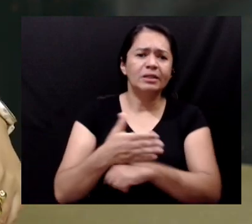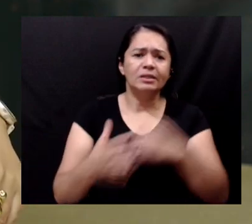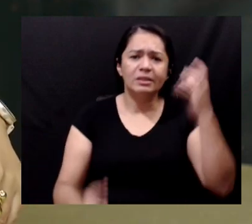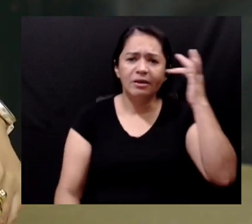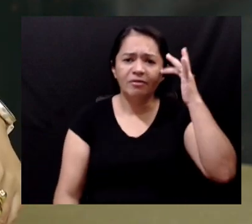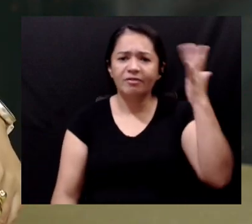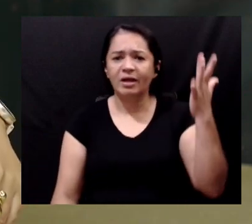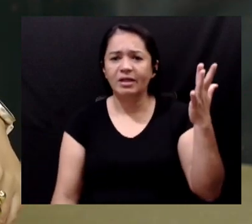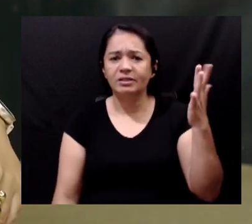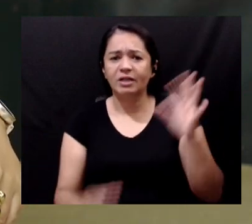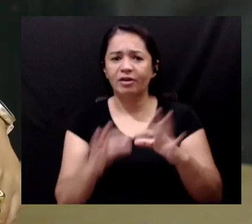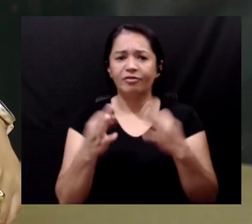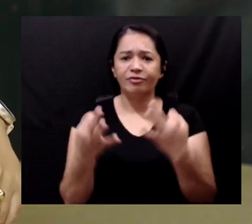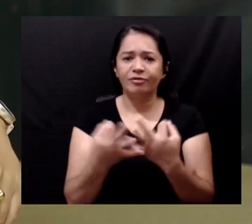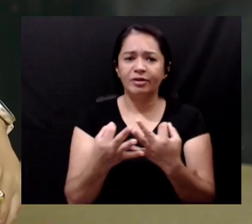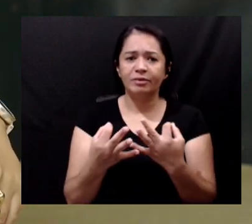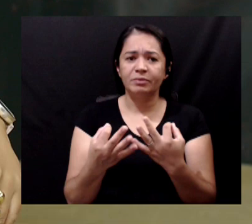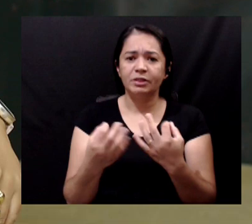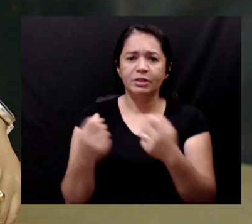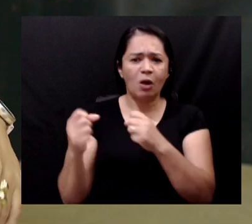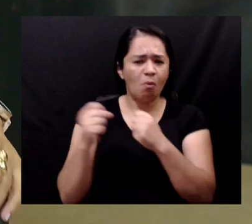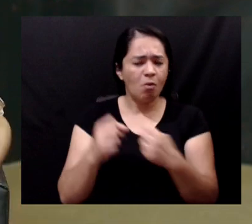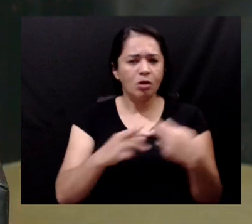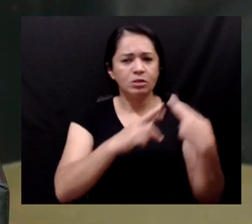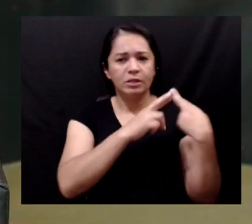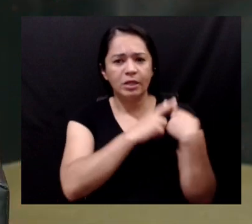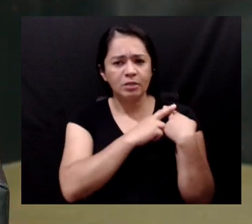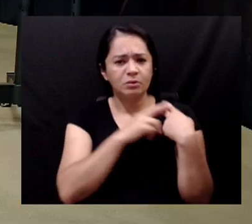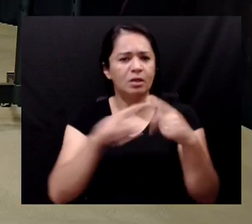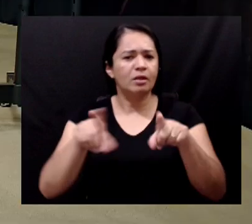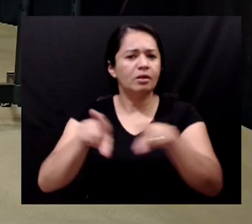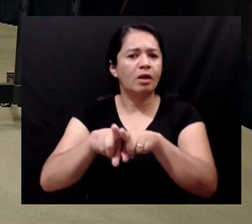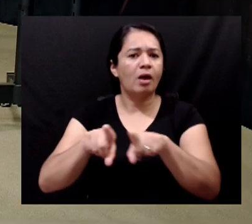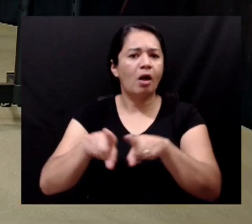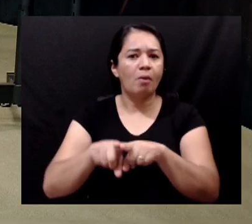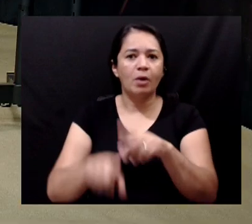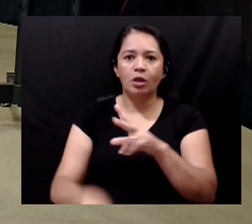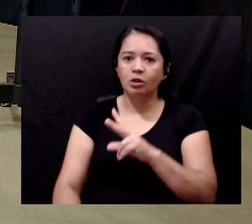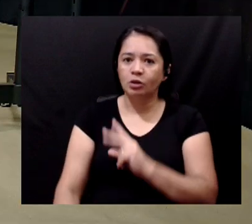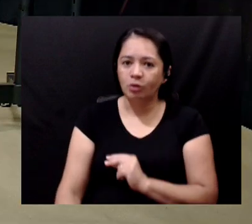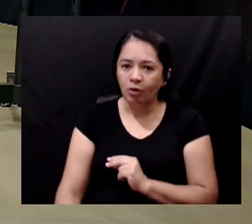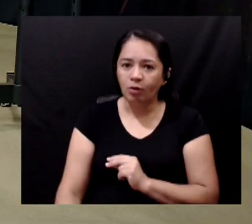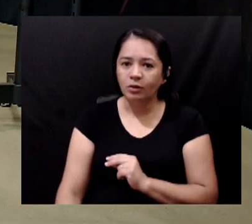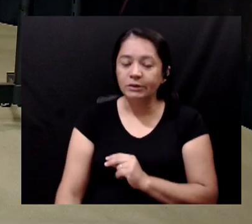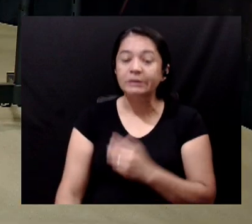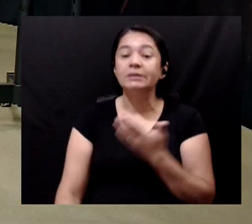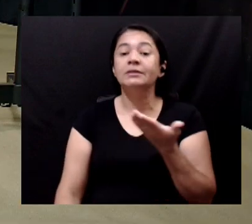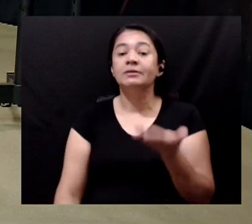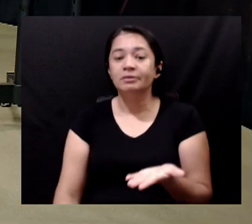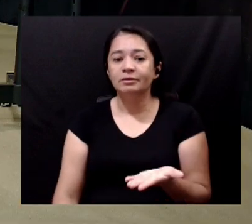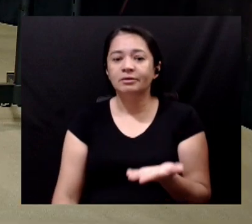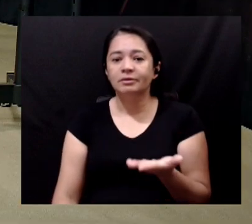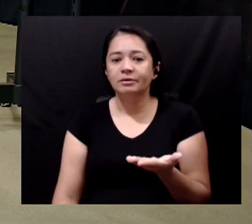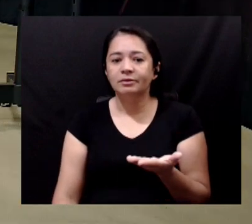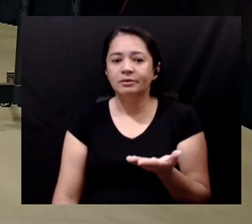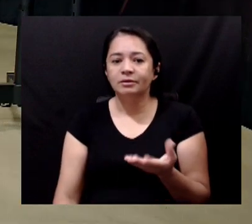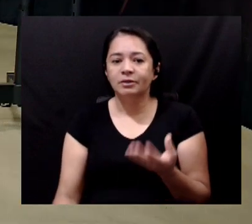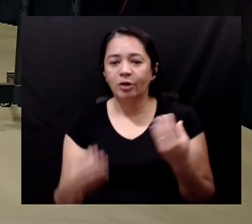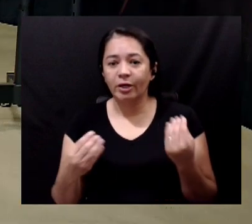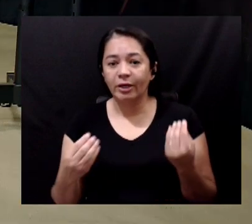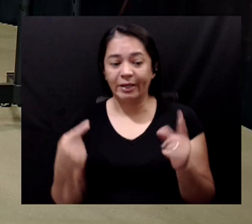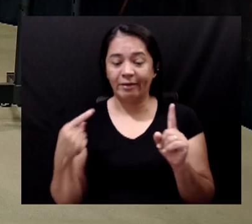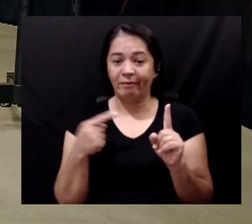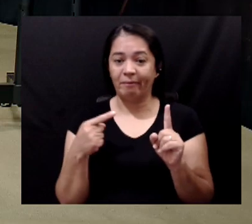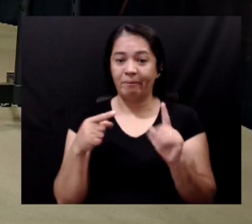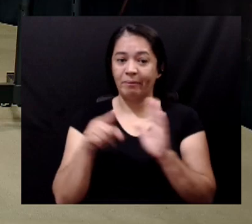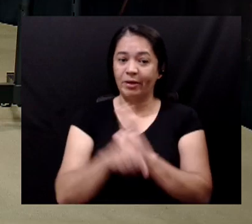ser corresponsáveis também? Uau, doutor Márcio, e aí, né? A Carla dizendo, né, que